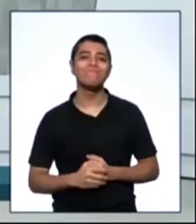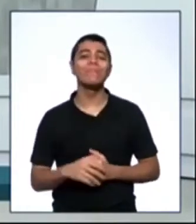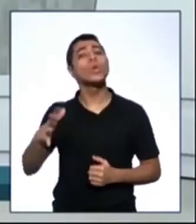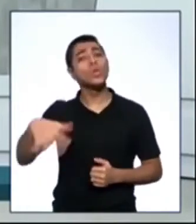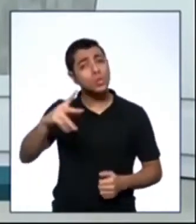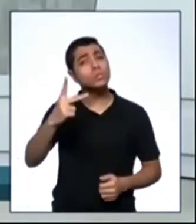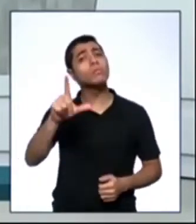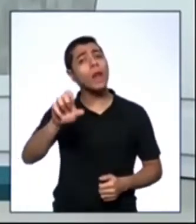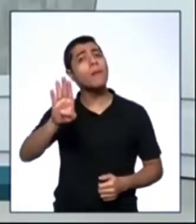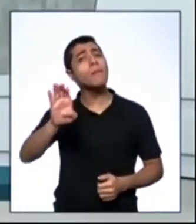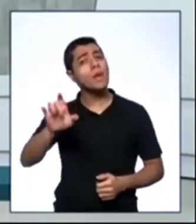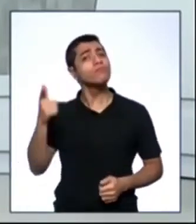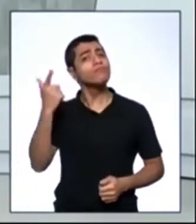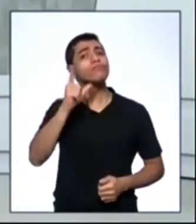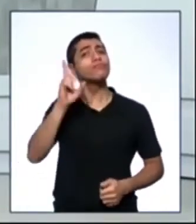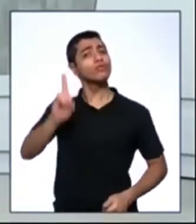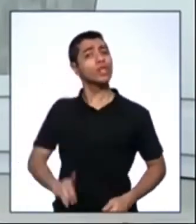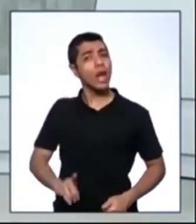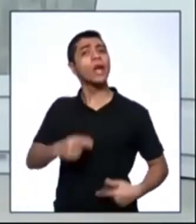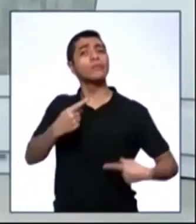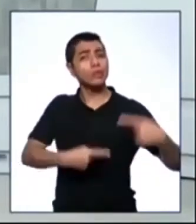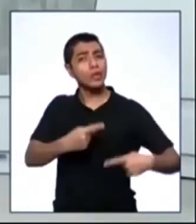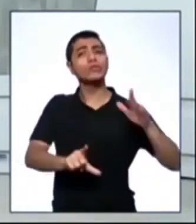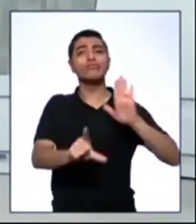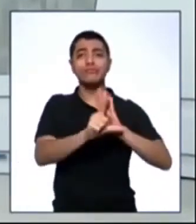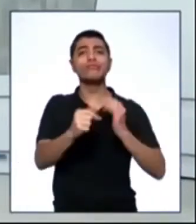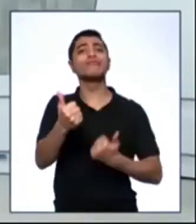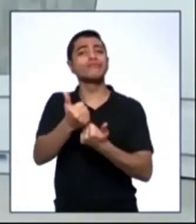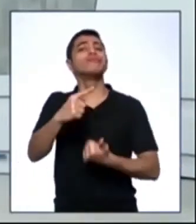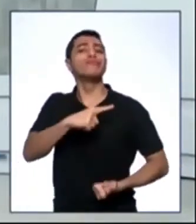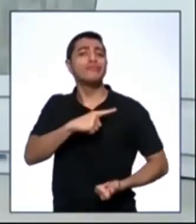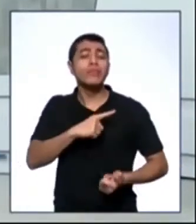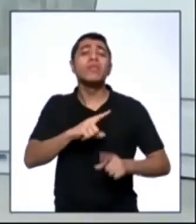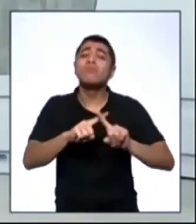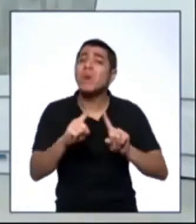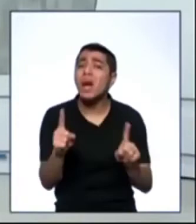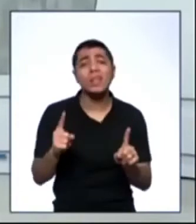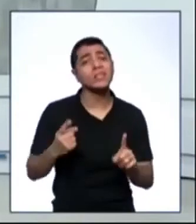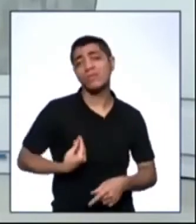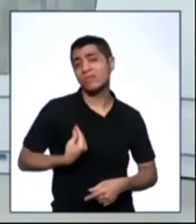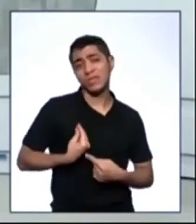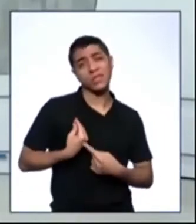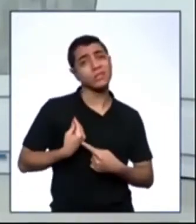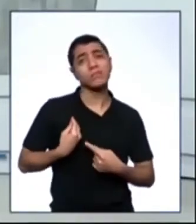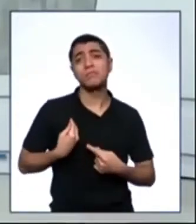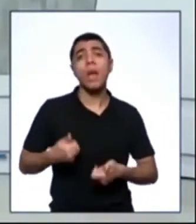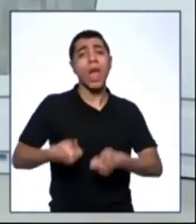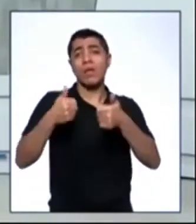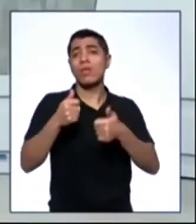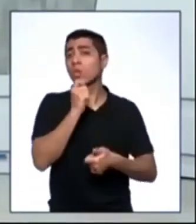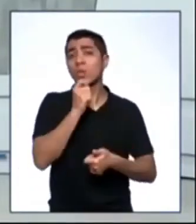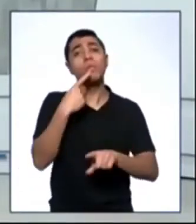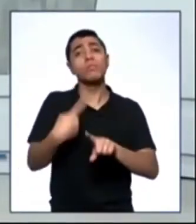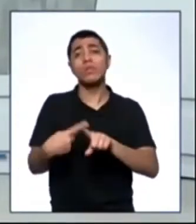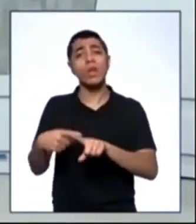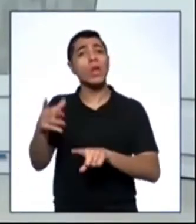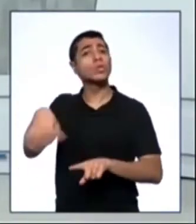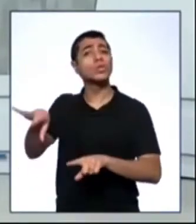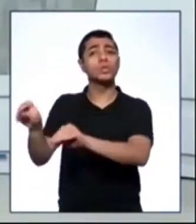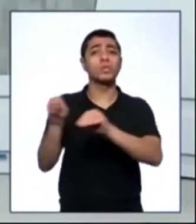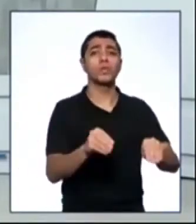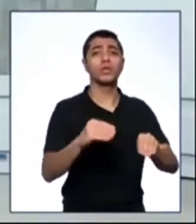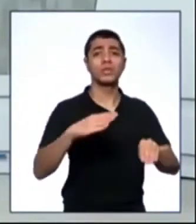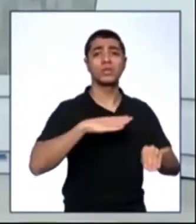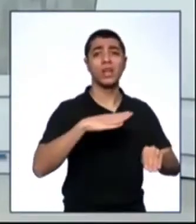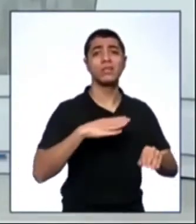que conseguiu direito melhorou de vida? Porque ela conseguiu direito, mas ao mesmo tempo ela foi jogada nas cidades de forma miserável. Entende o que